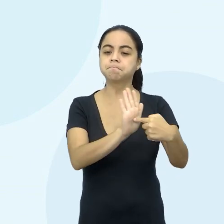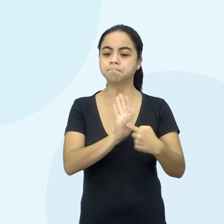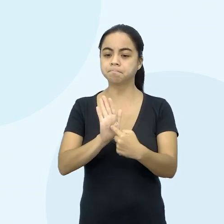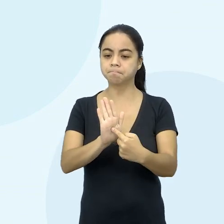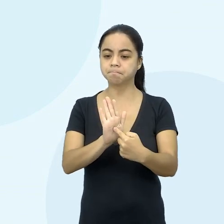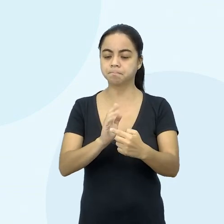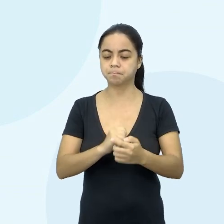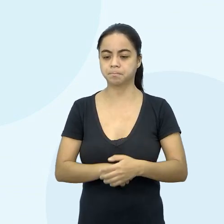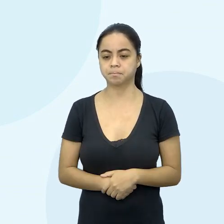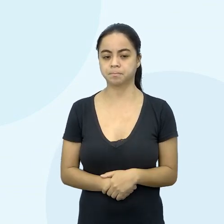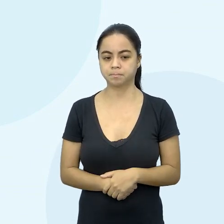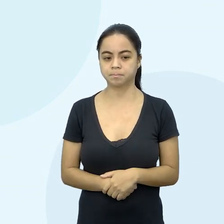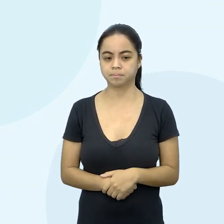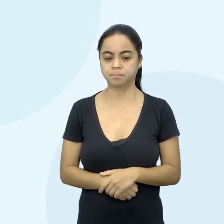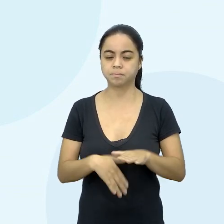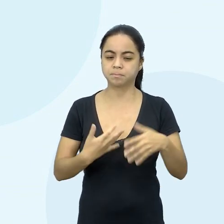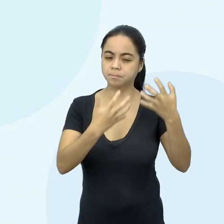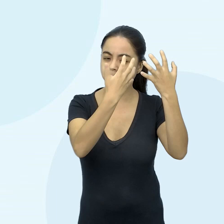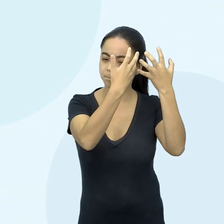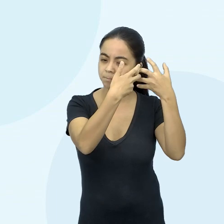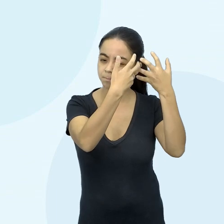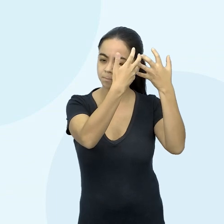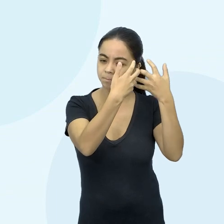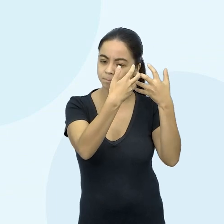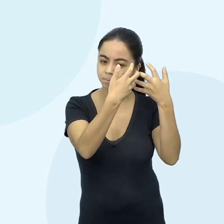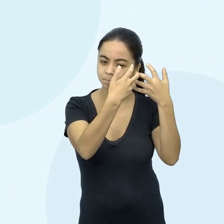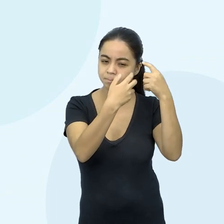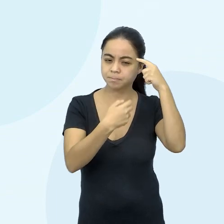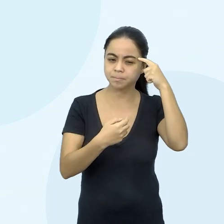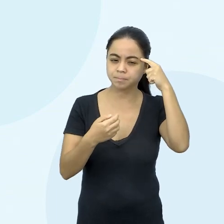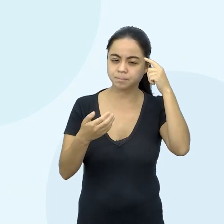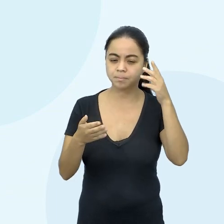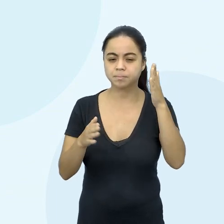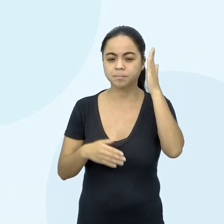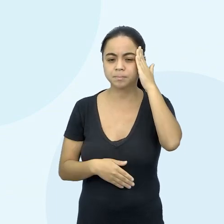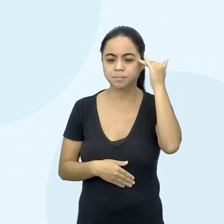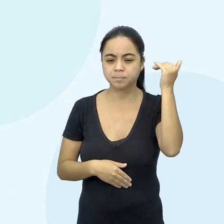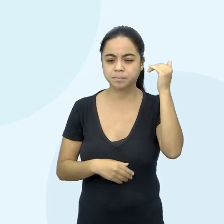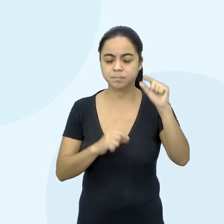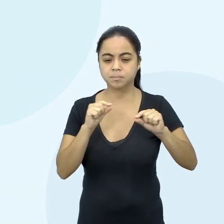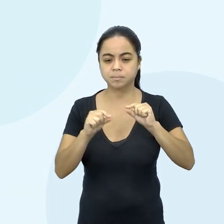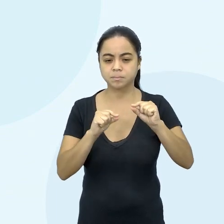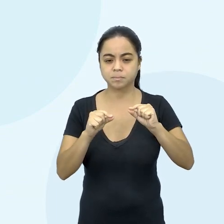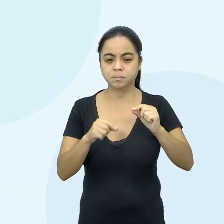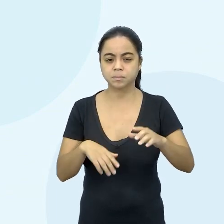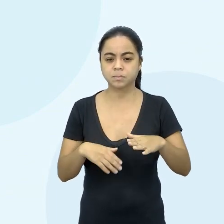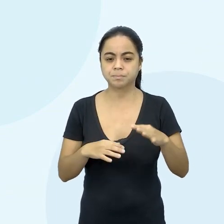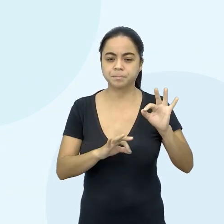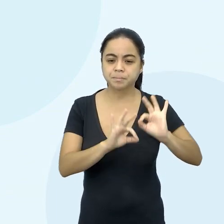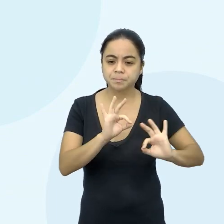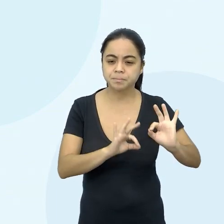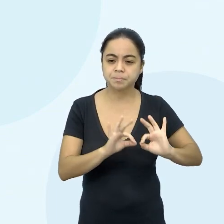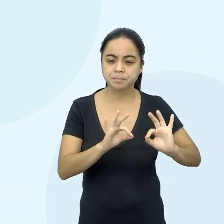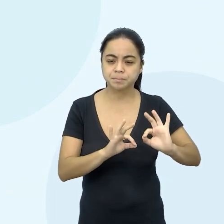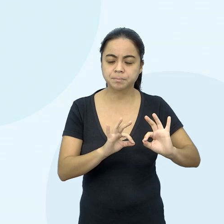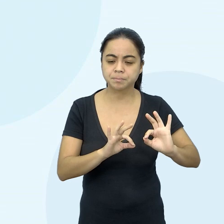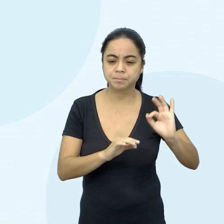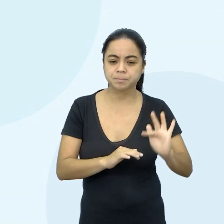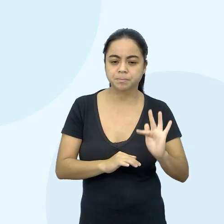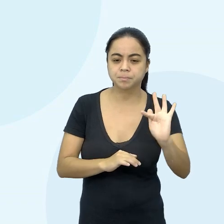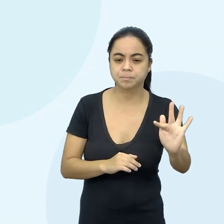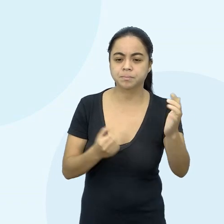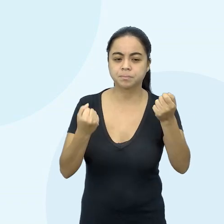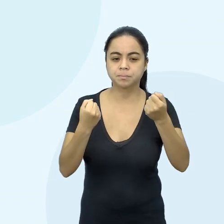apresentarem aos colegas. A reflexão a partir do que sabem e de como se veem para projetar o seu futuro possibilita que